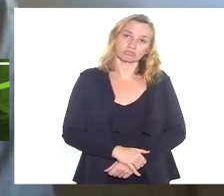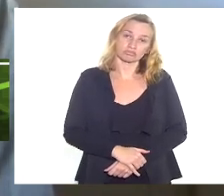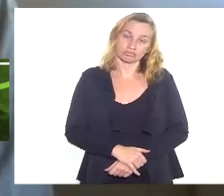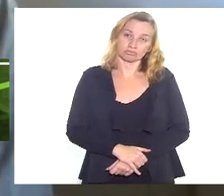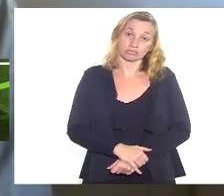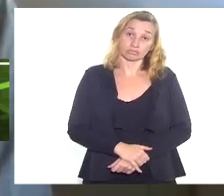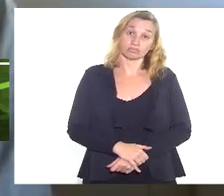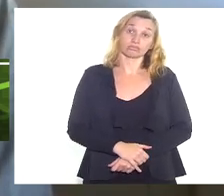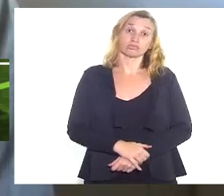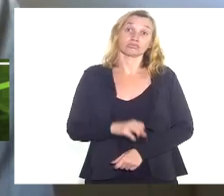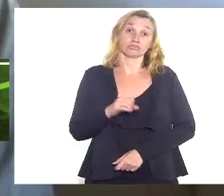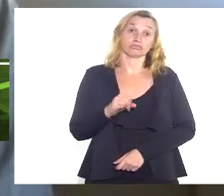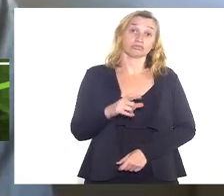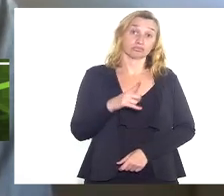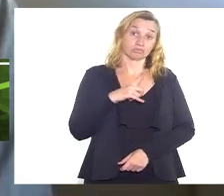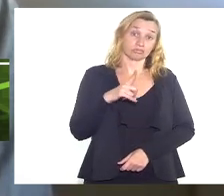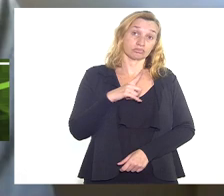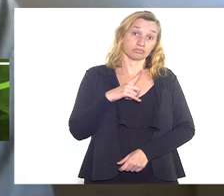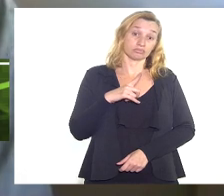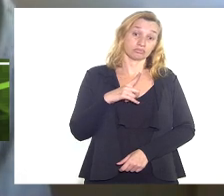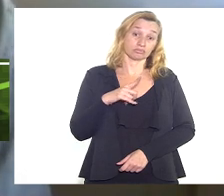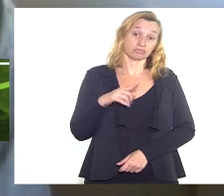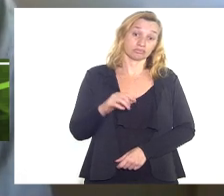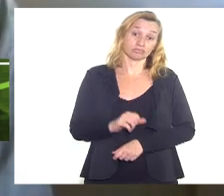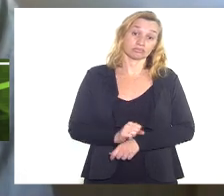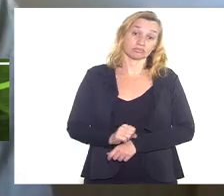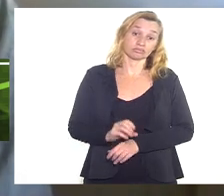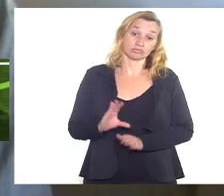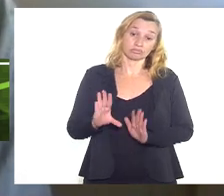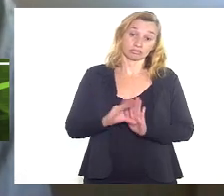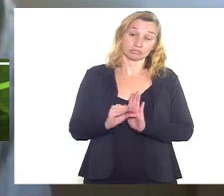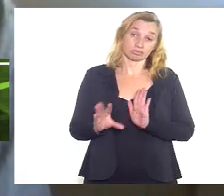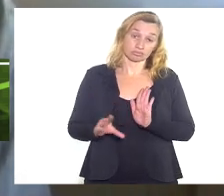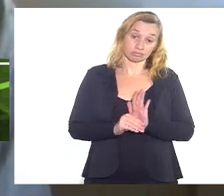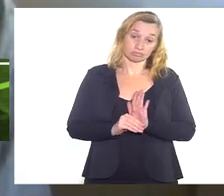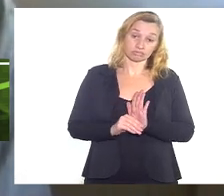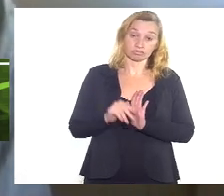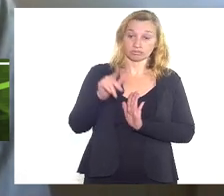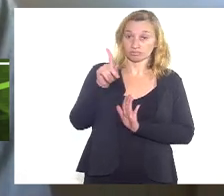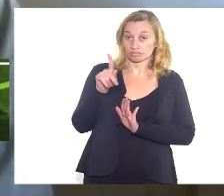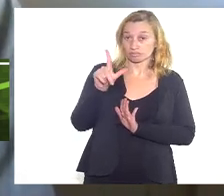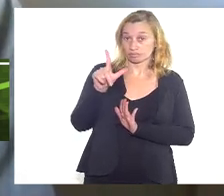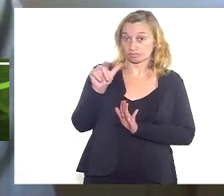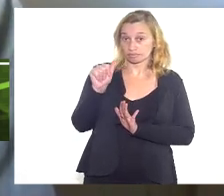Se você tem um bem afretado, nesse caso, uma plataforma,